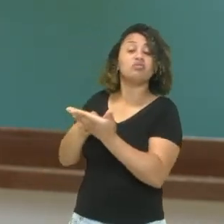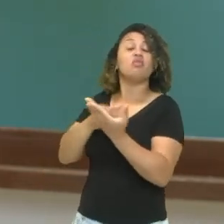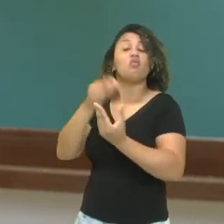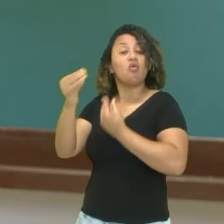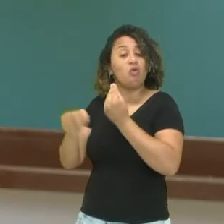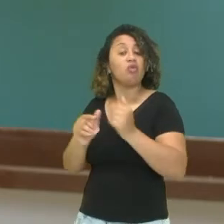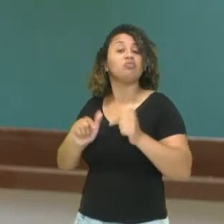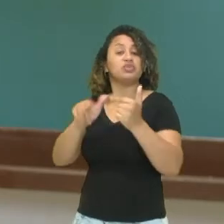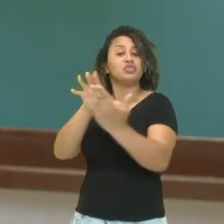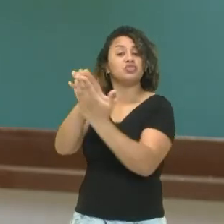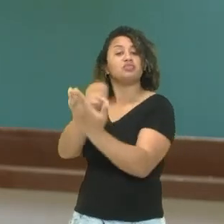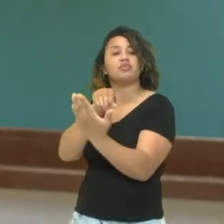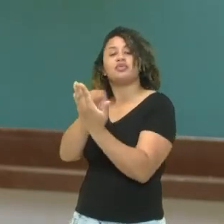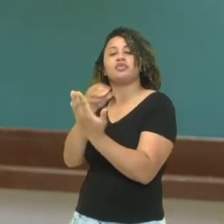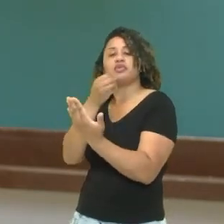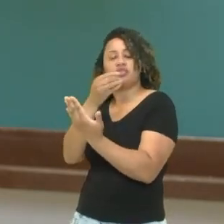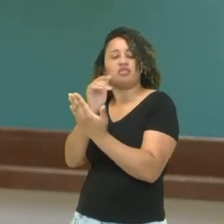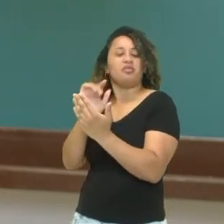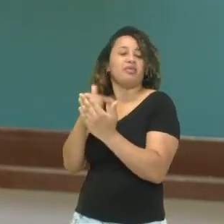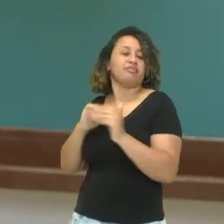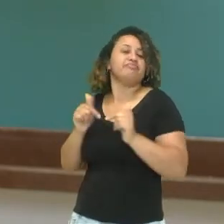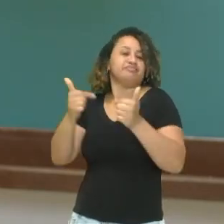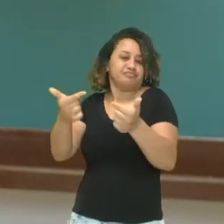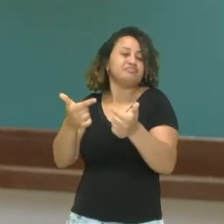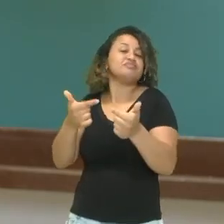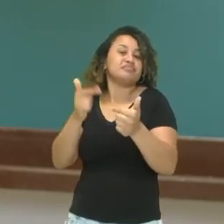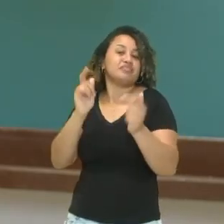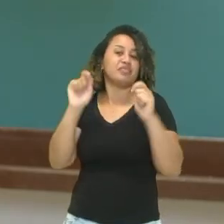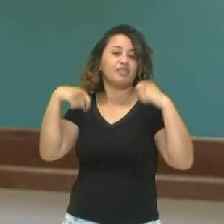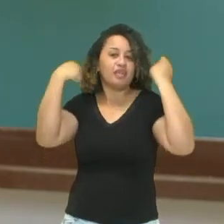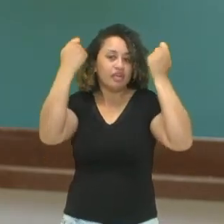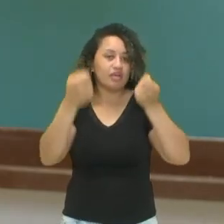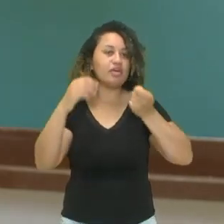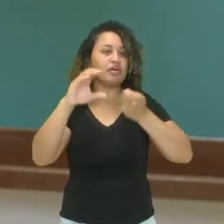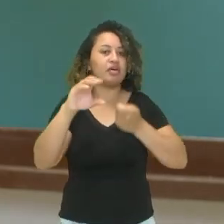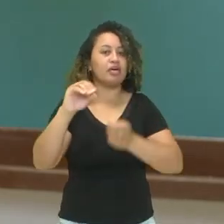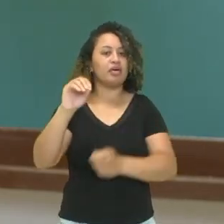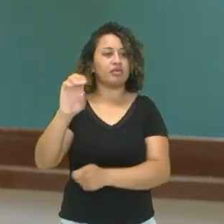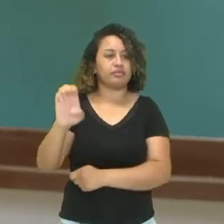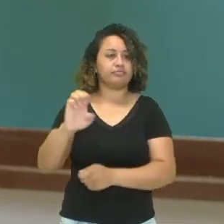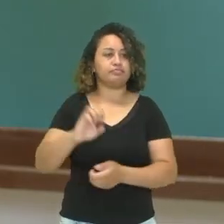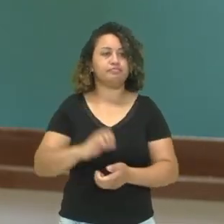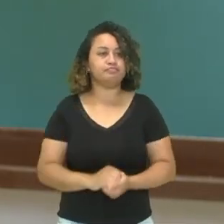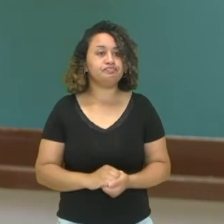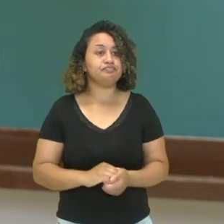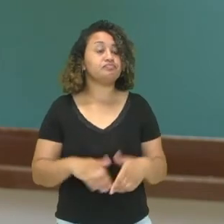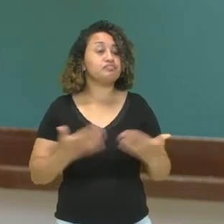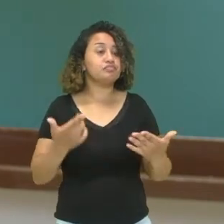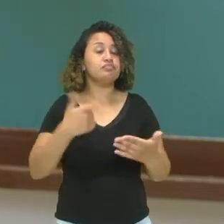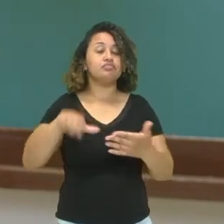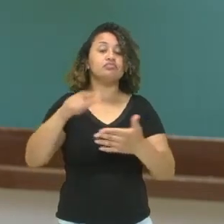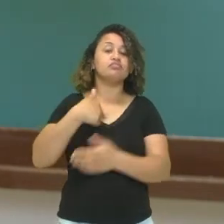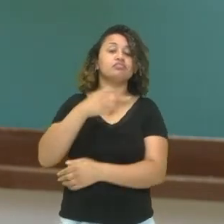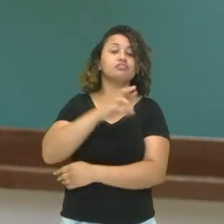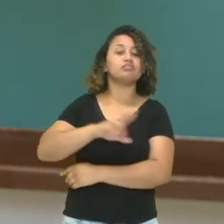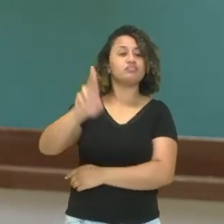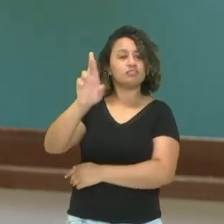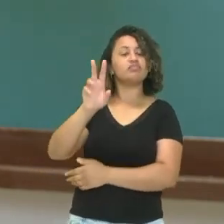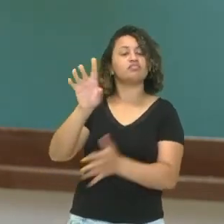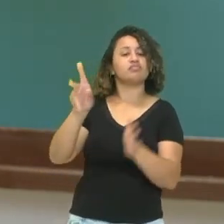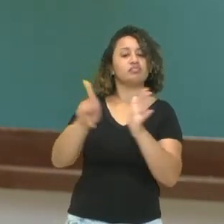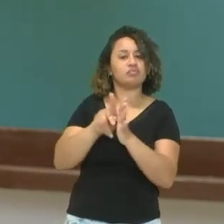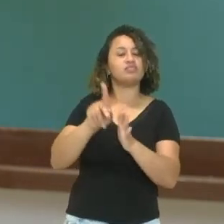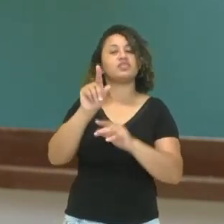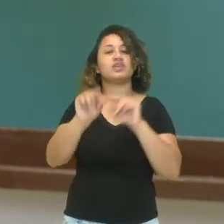de boas atitudes, e é o que nos diz a monja Koen. Bom, essas religiões nativas,